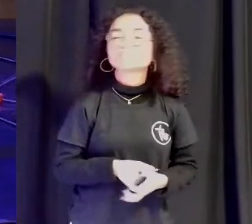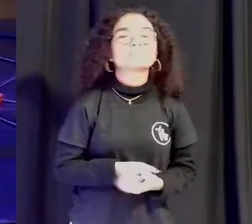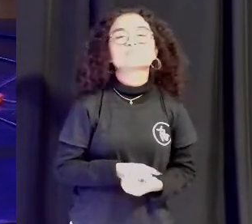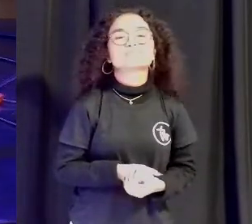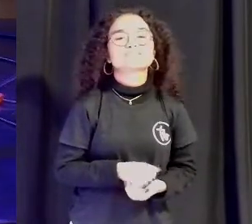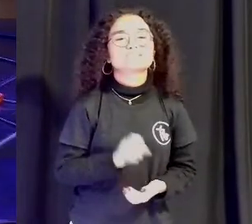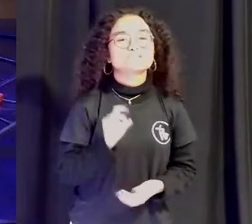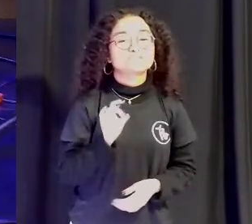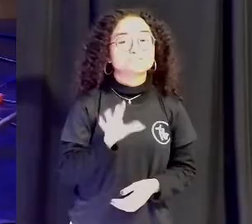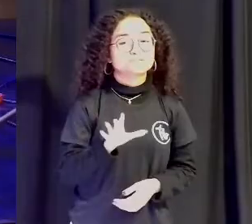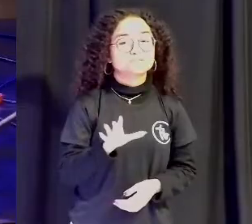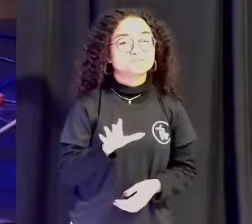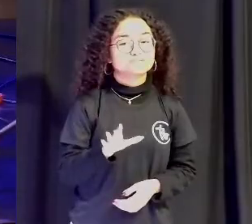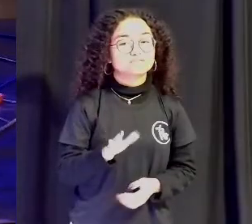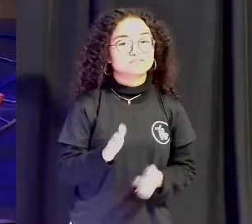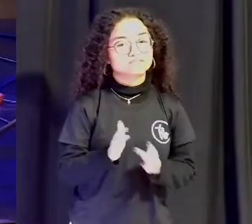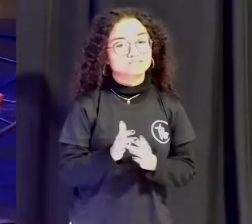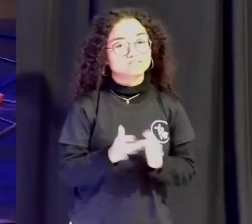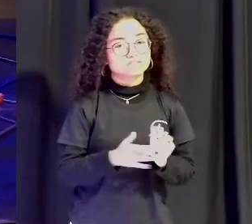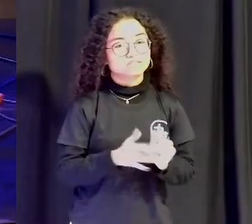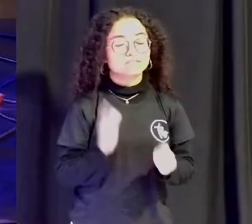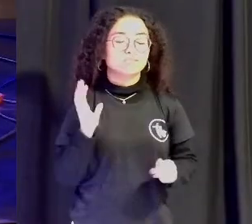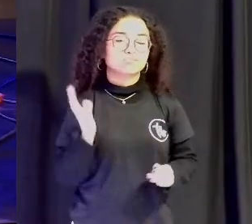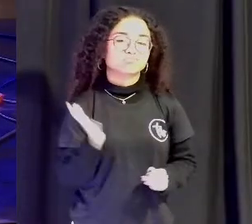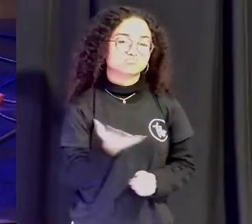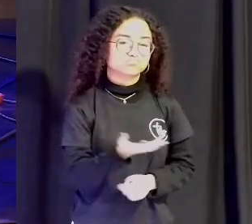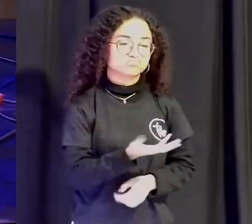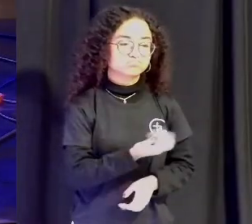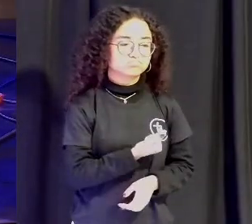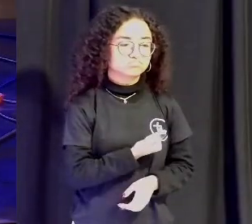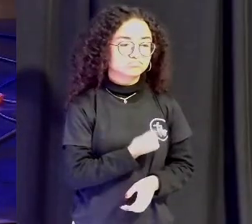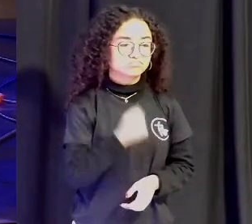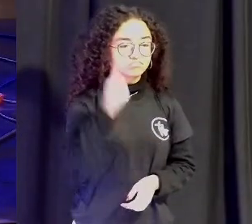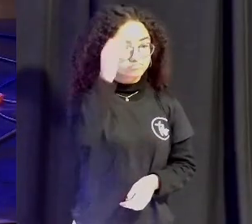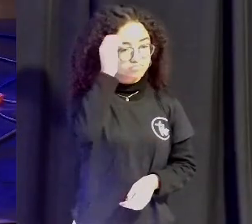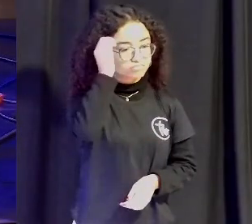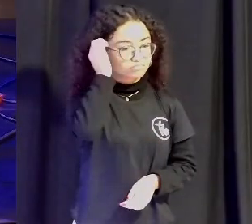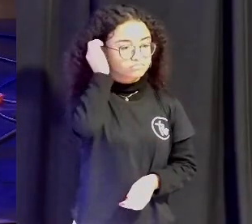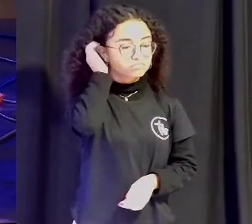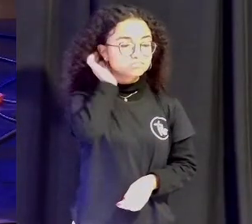Só Jesus salva.